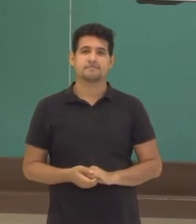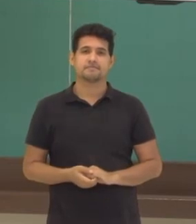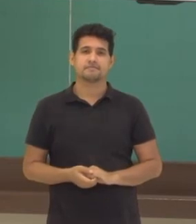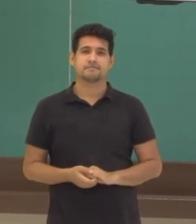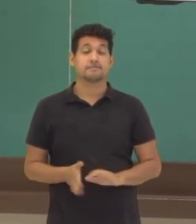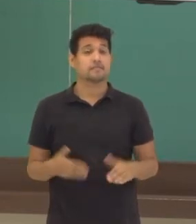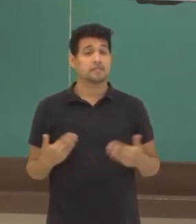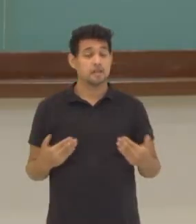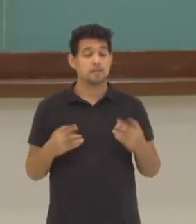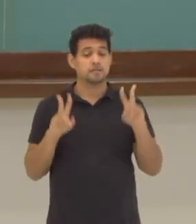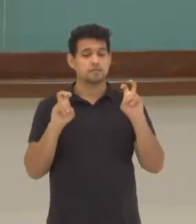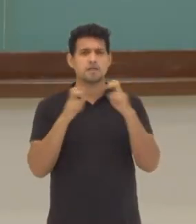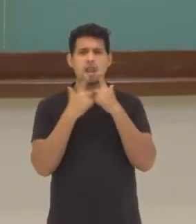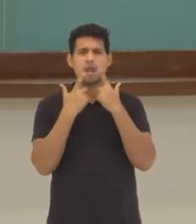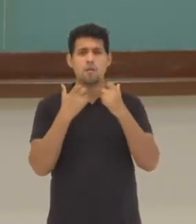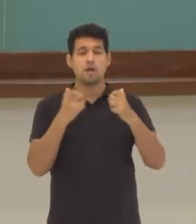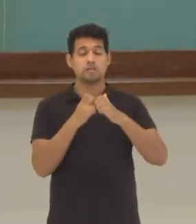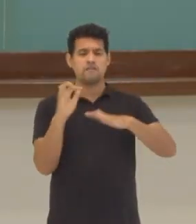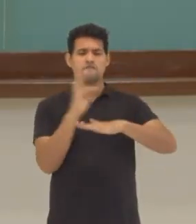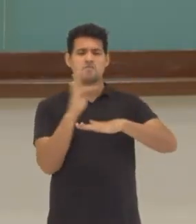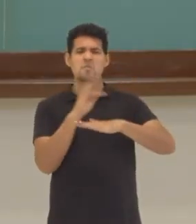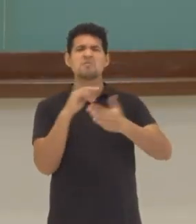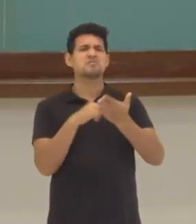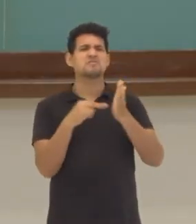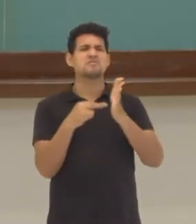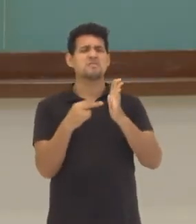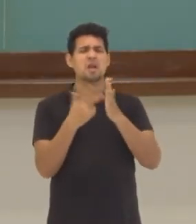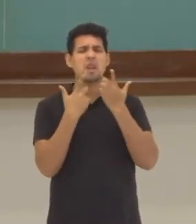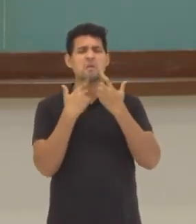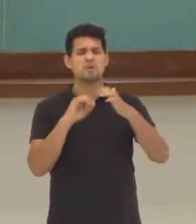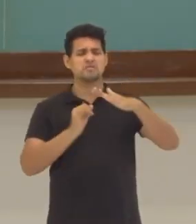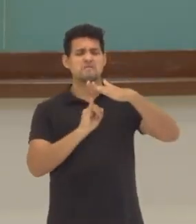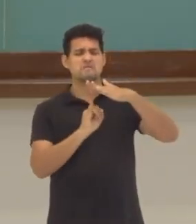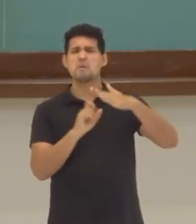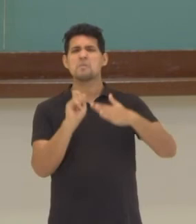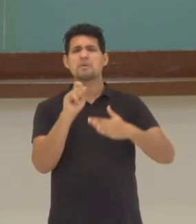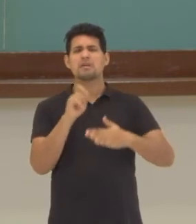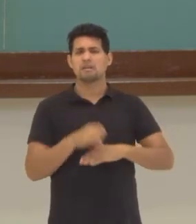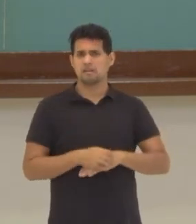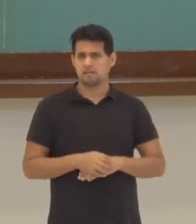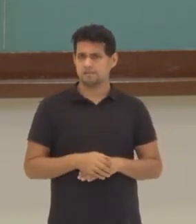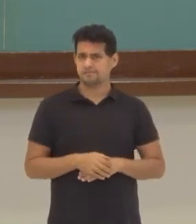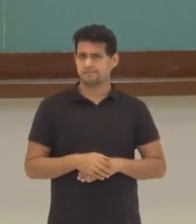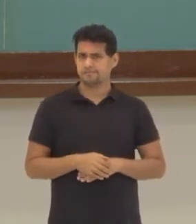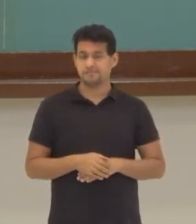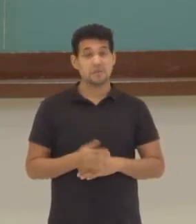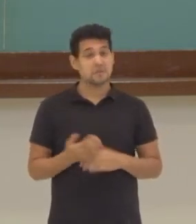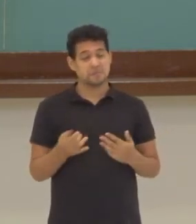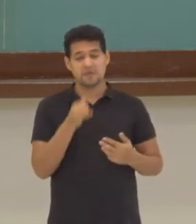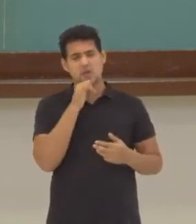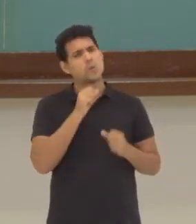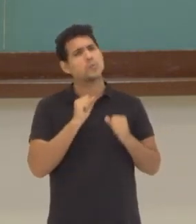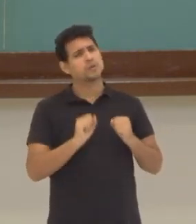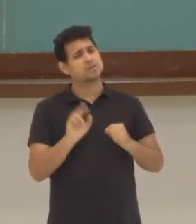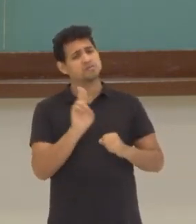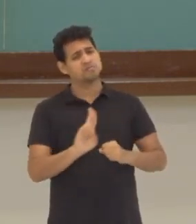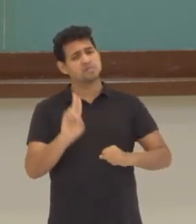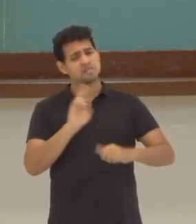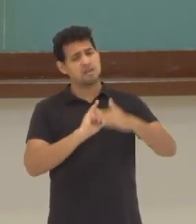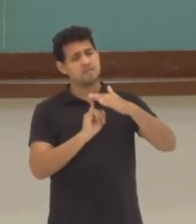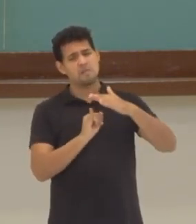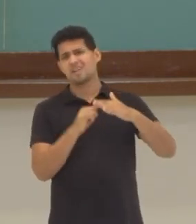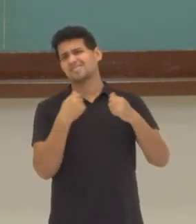E quanto à linguagem informal, né? O que que é essa linguagem informal, né? Então, eu posso usar informalmente,